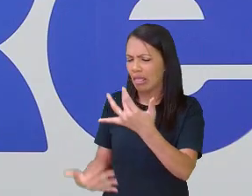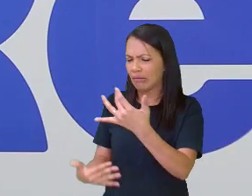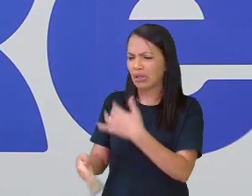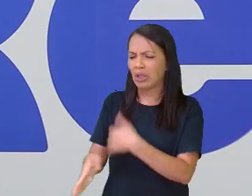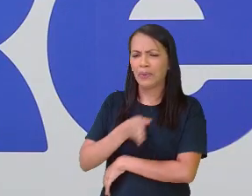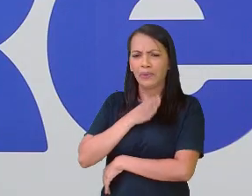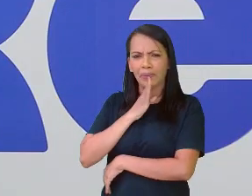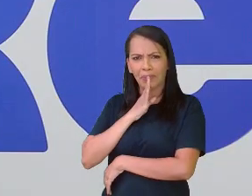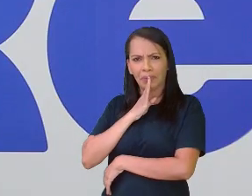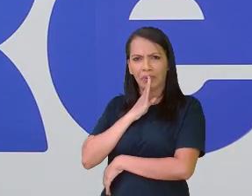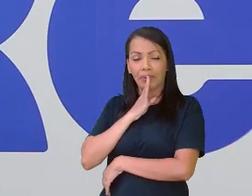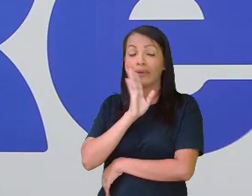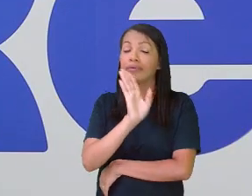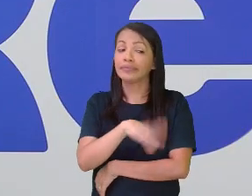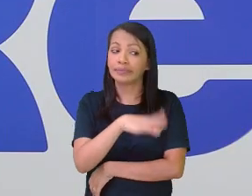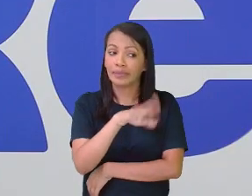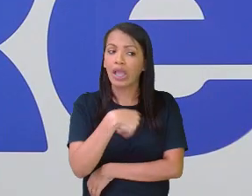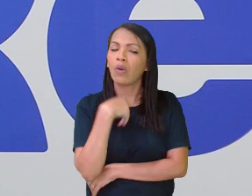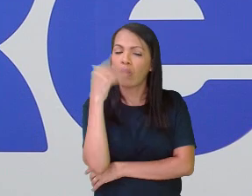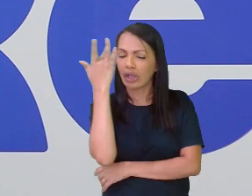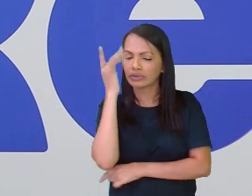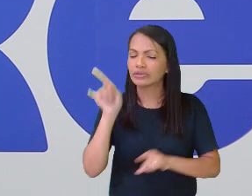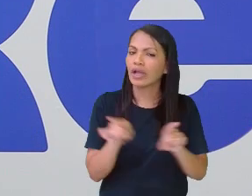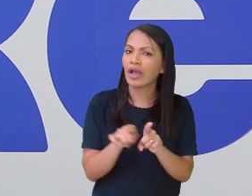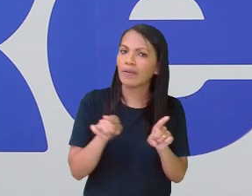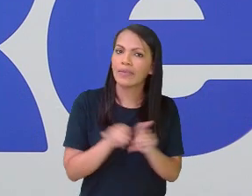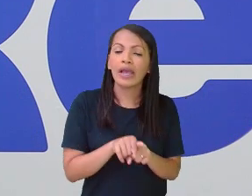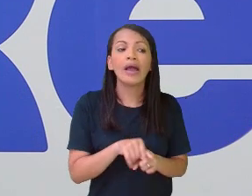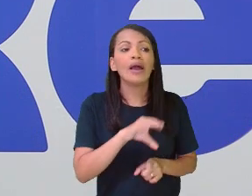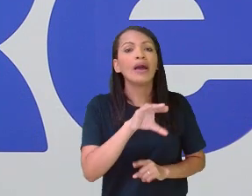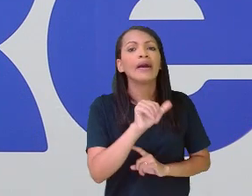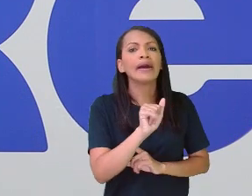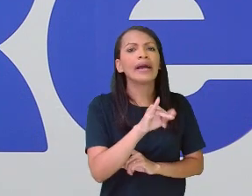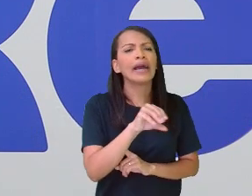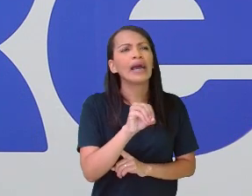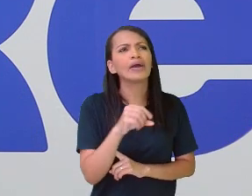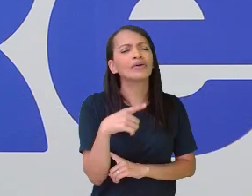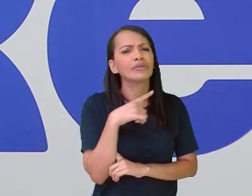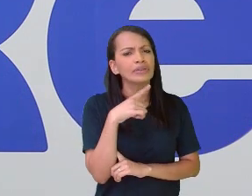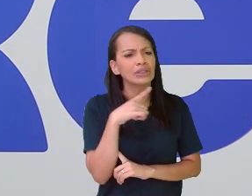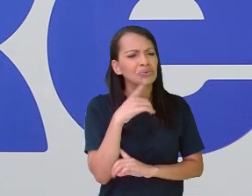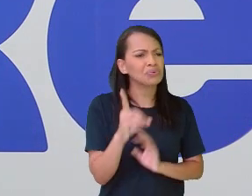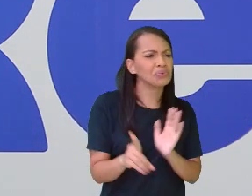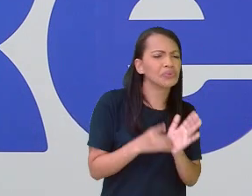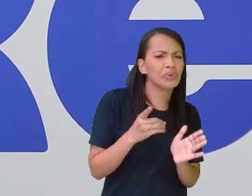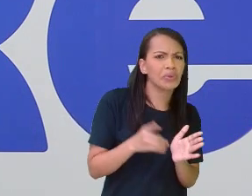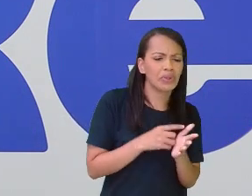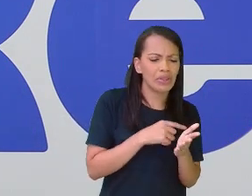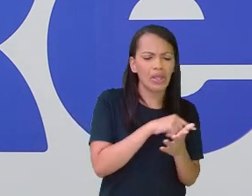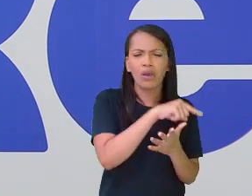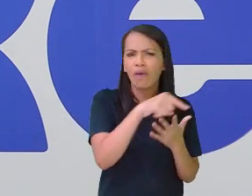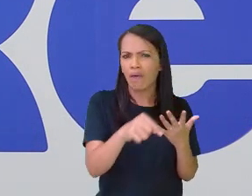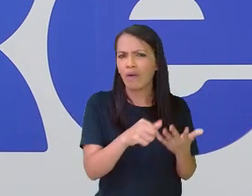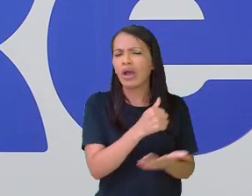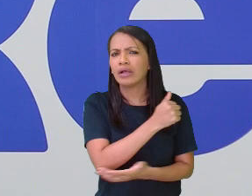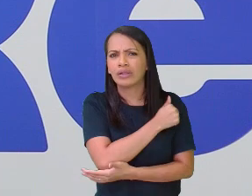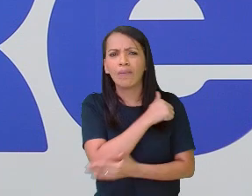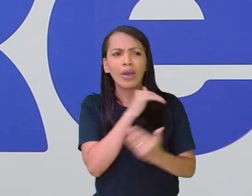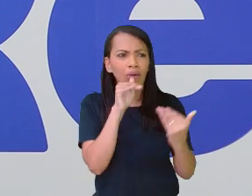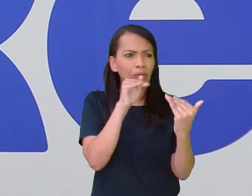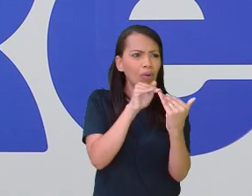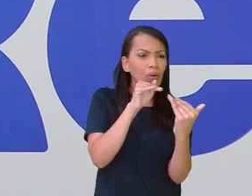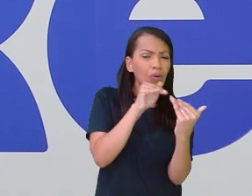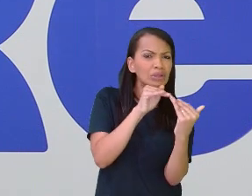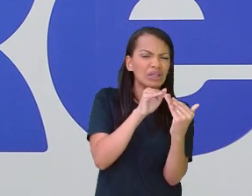tem aqui um dicionário. E a Ana e o Caio estão assim, estão comentando sim, que não, concordando com você, sabe,